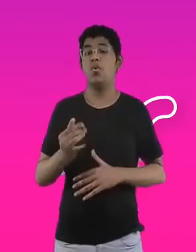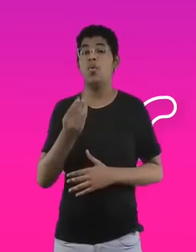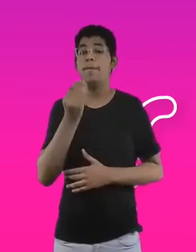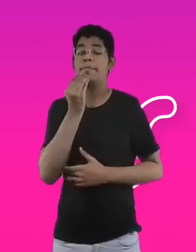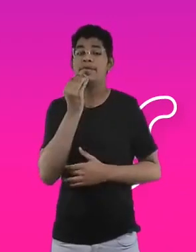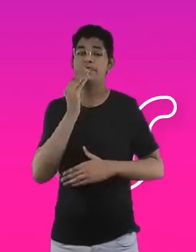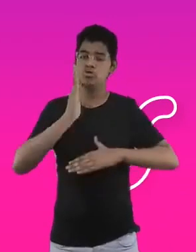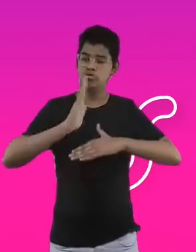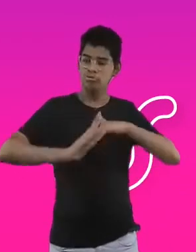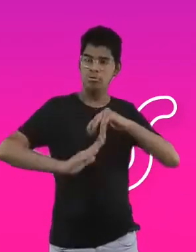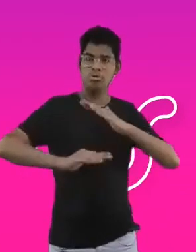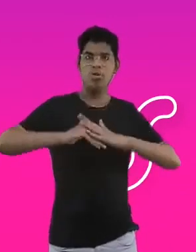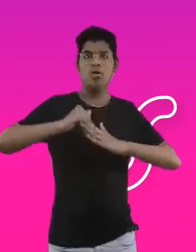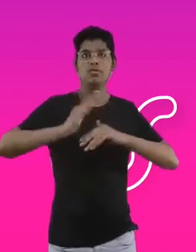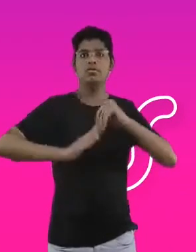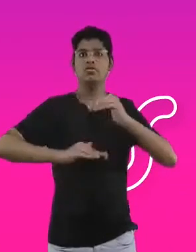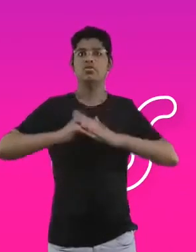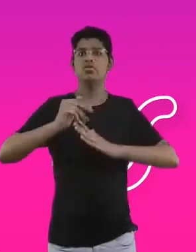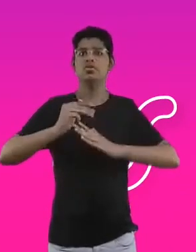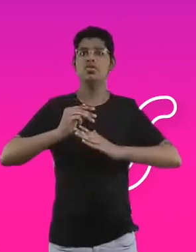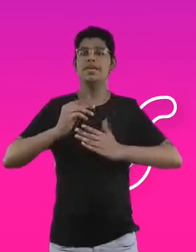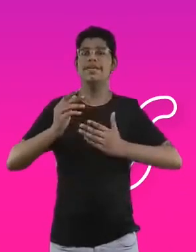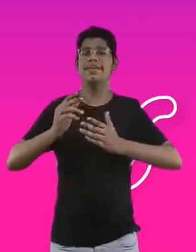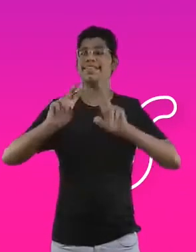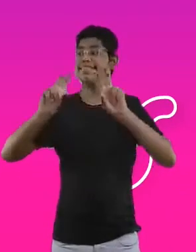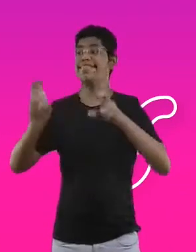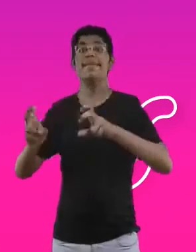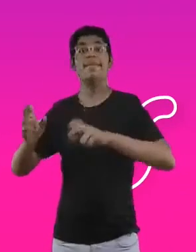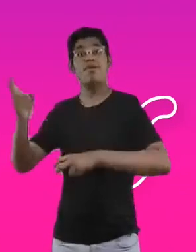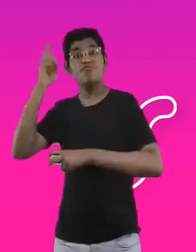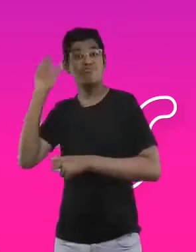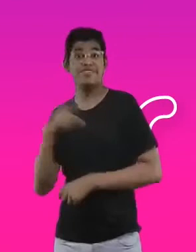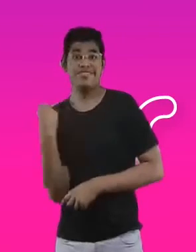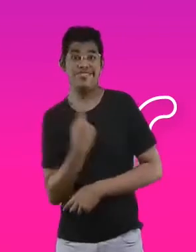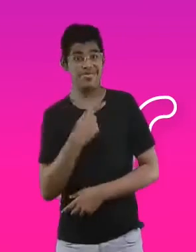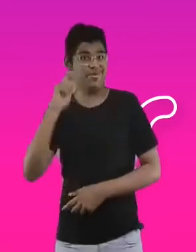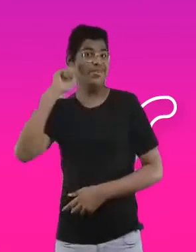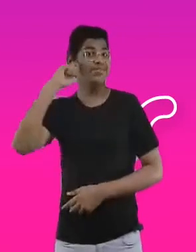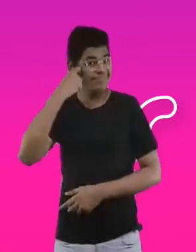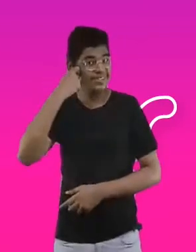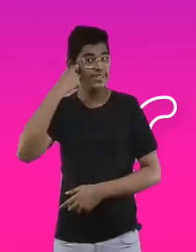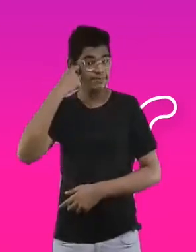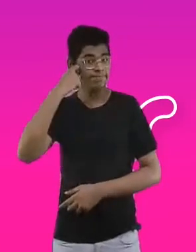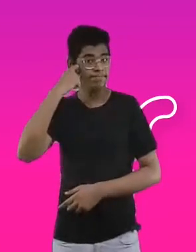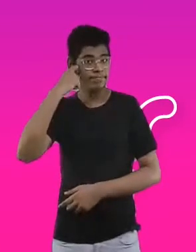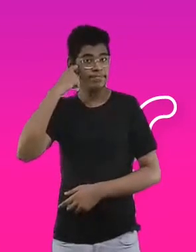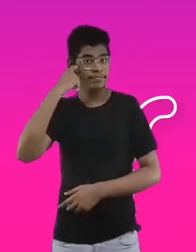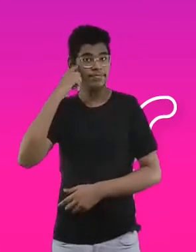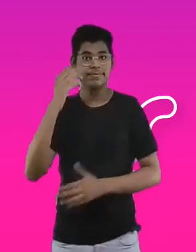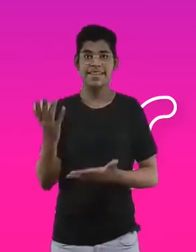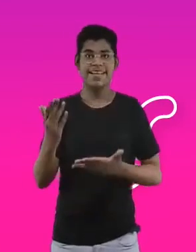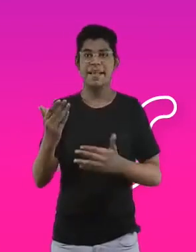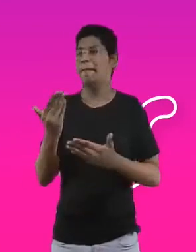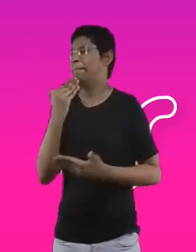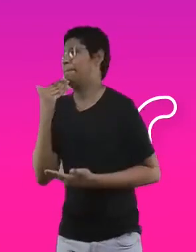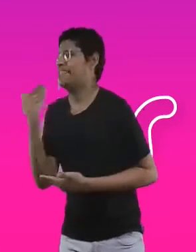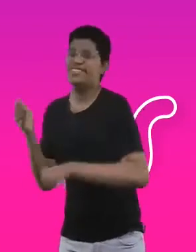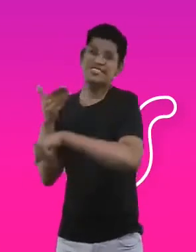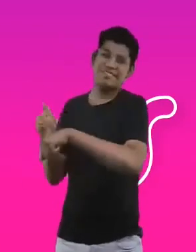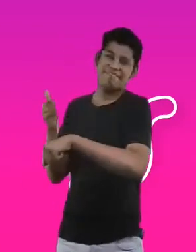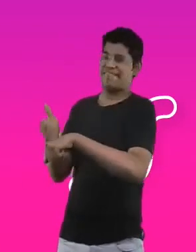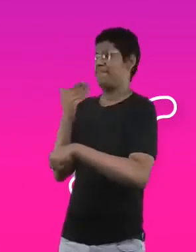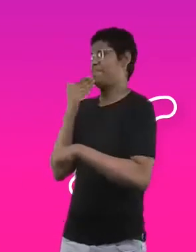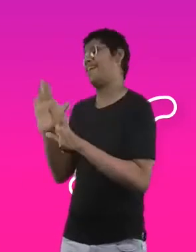que dialoguem com a nossa cultura, porque isso está dado e nós não precisamos pedir permissão a ninguém, e a partir do estabelecimento